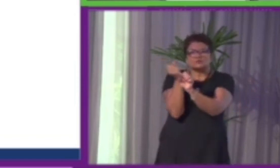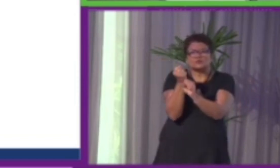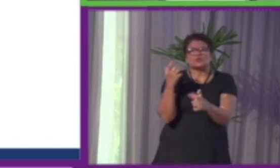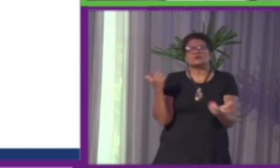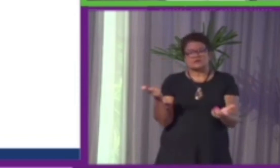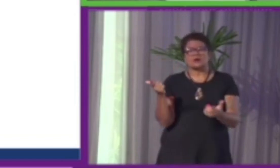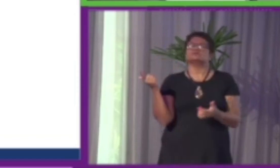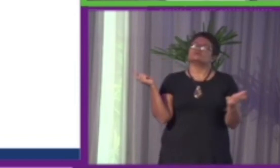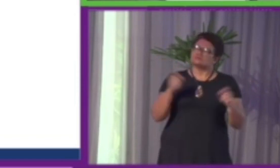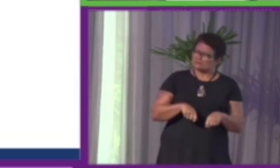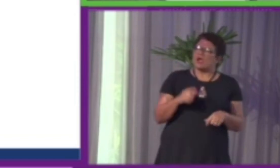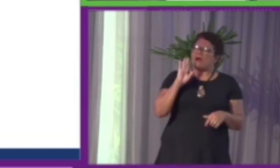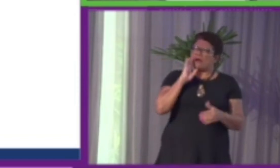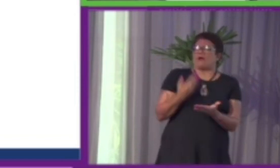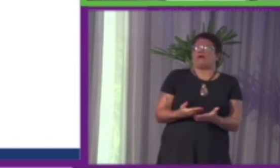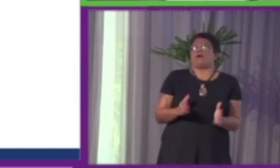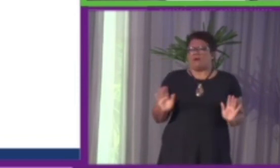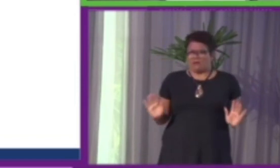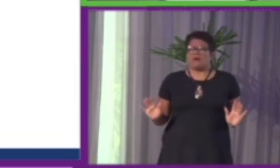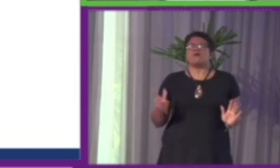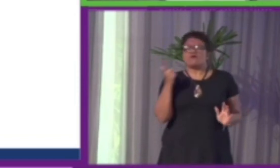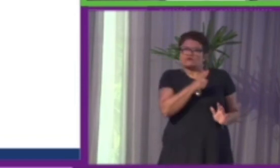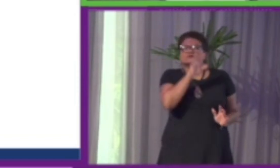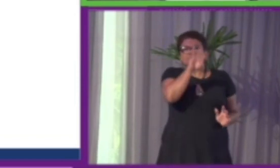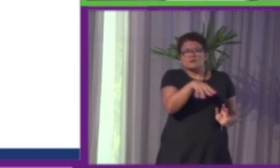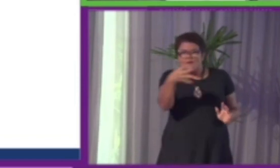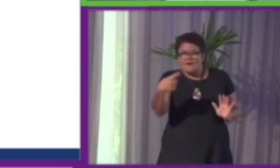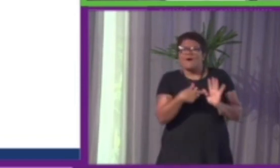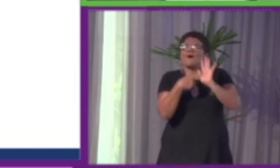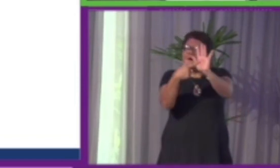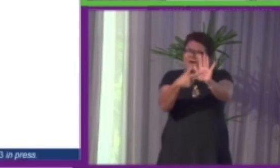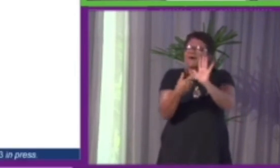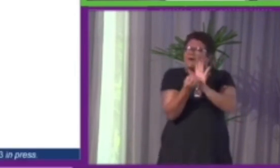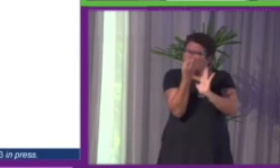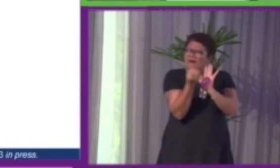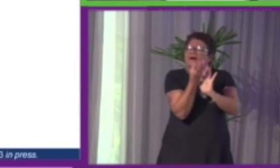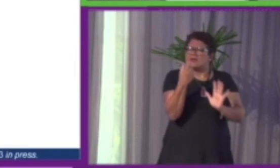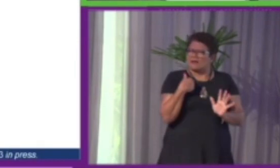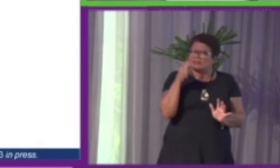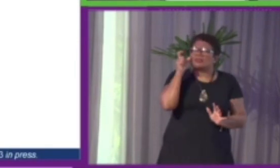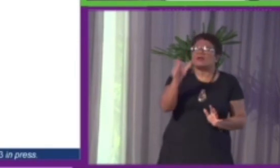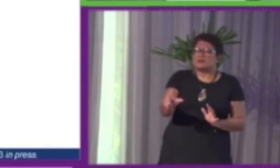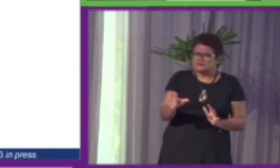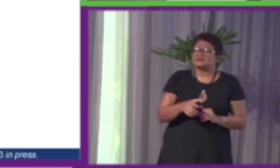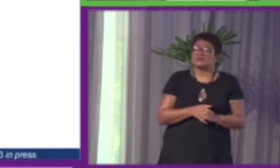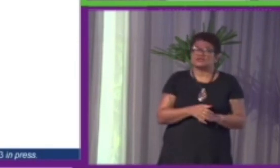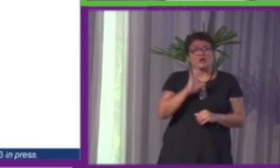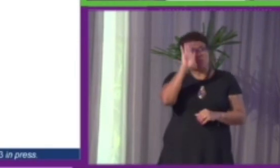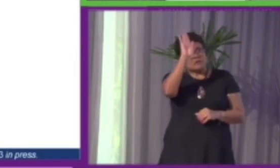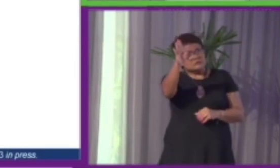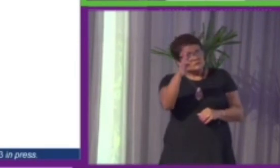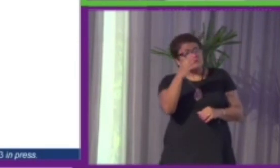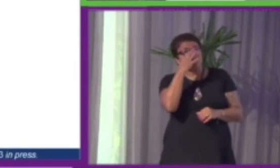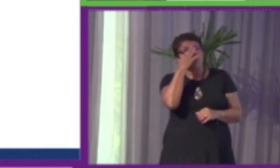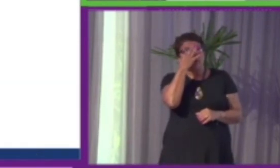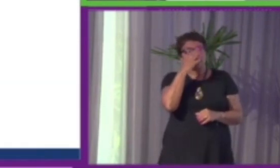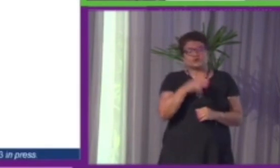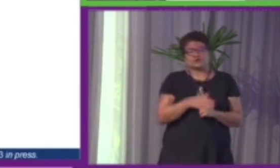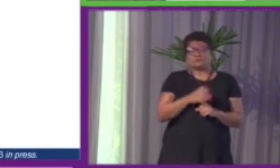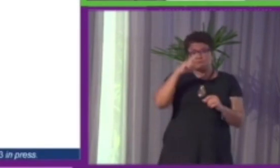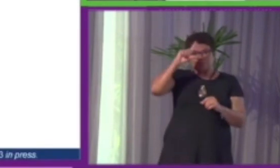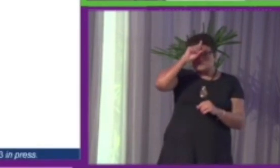está vendo, e com isso a gente conseguiu mostrar aí vários dados interessantes em relação, principalmente, às